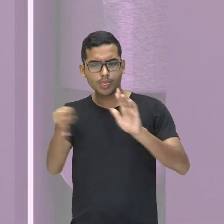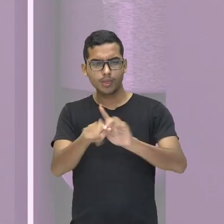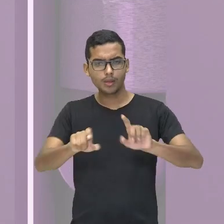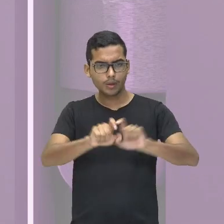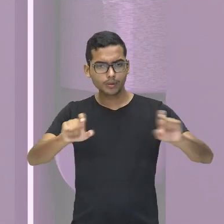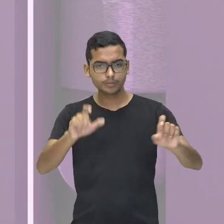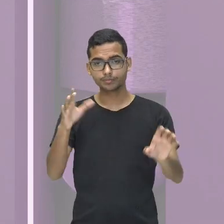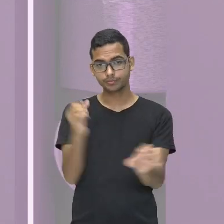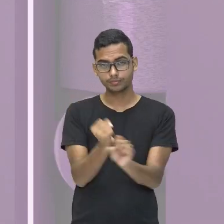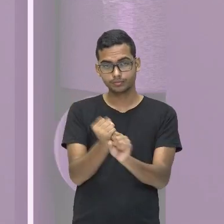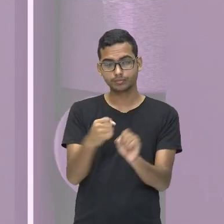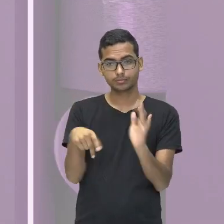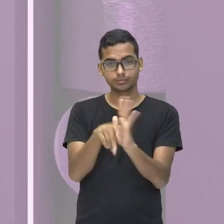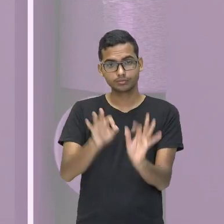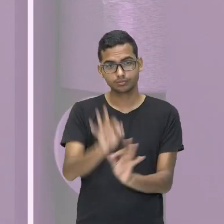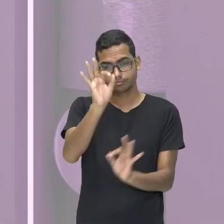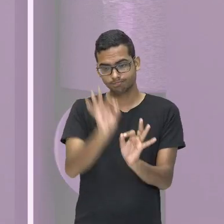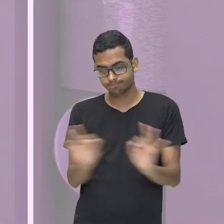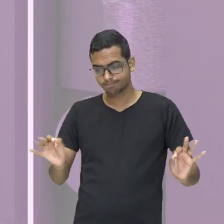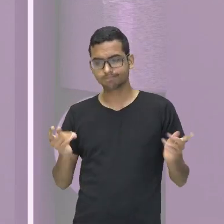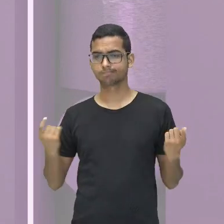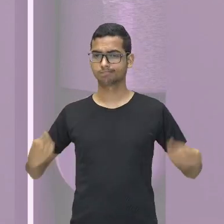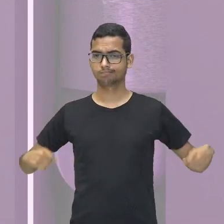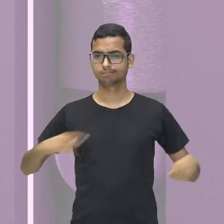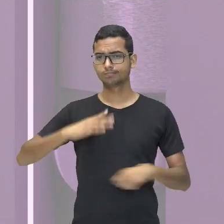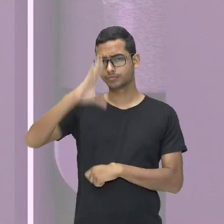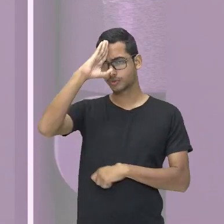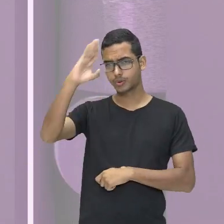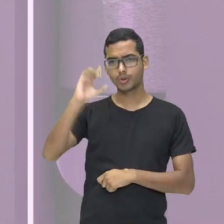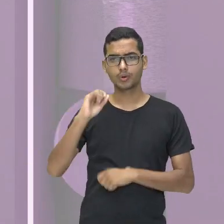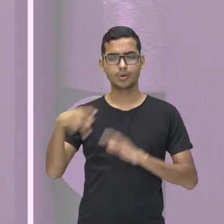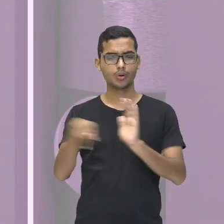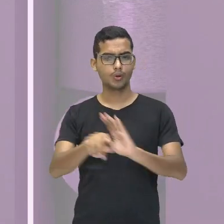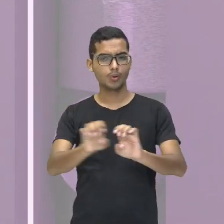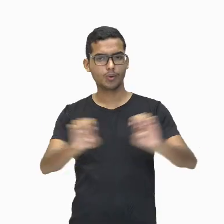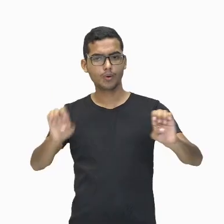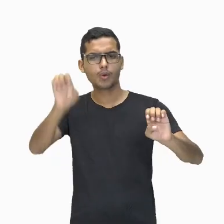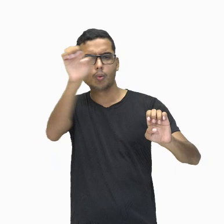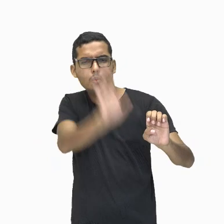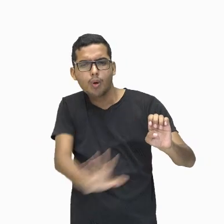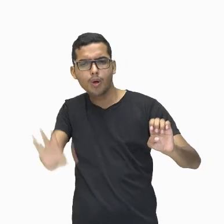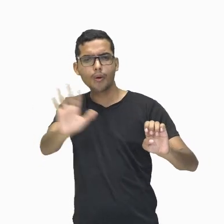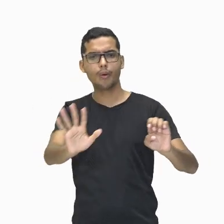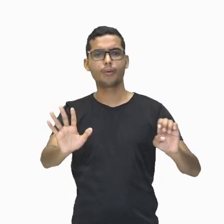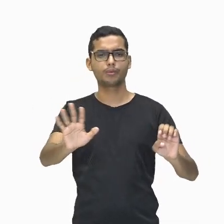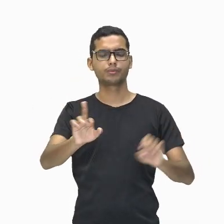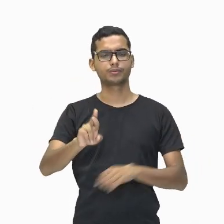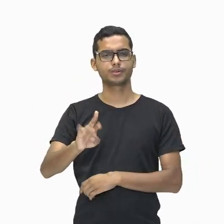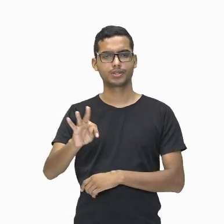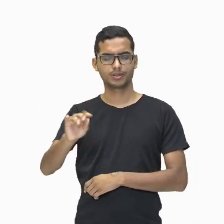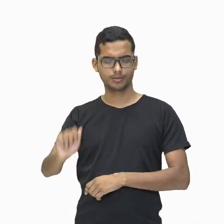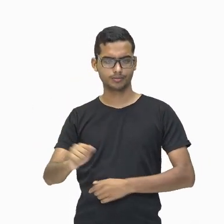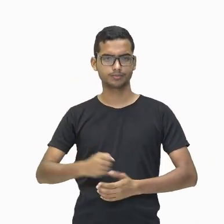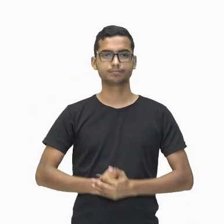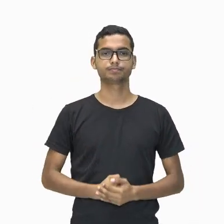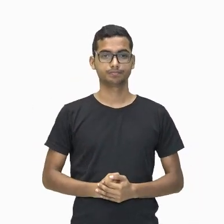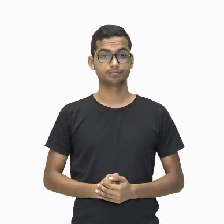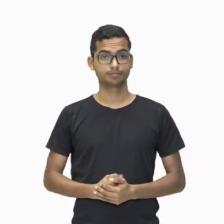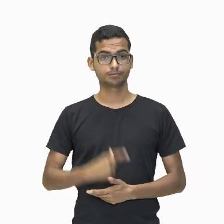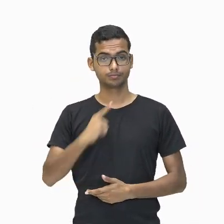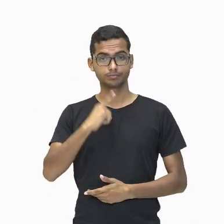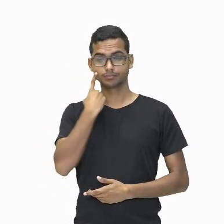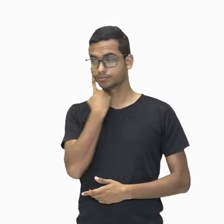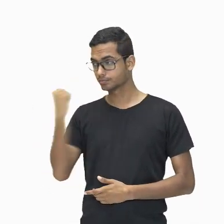distância, a gente precisa da equação geral da reta, tá bom? Que tem esse formato,